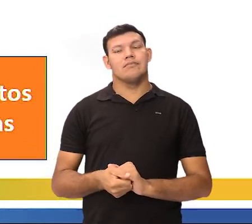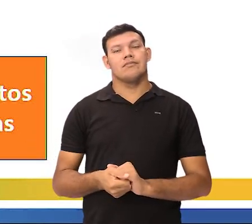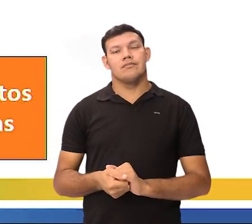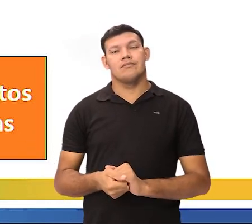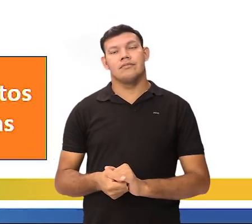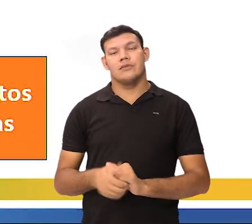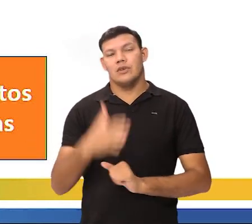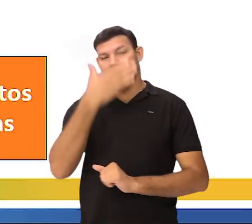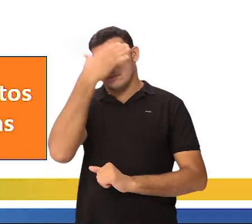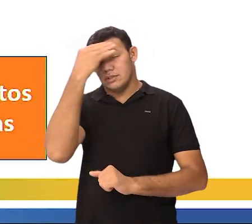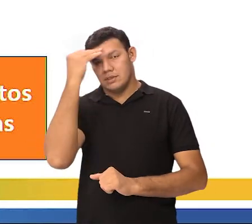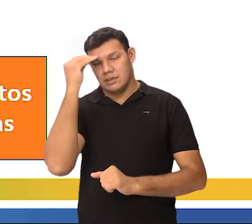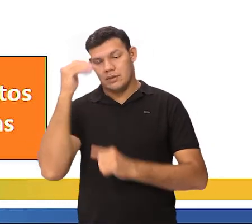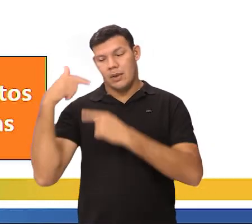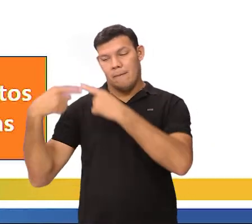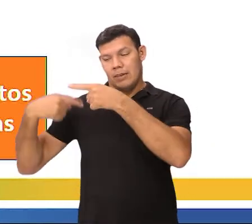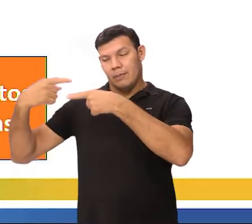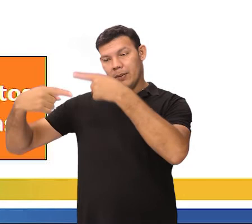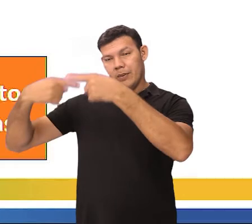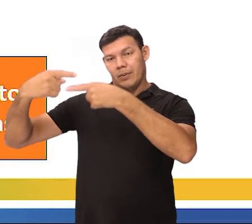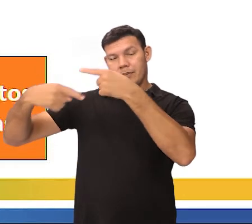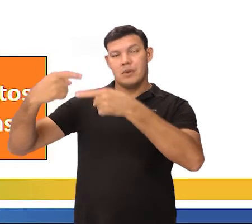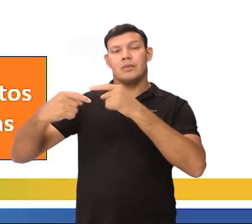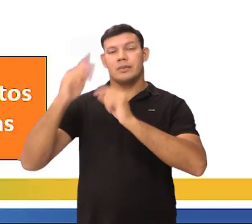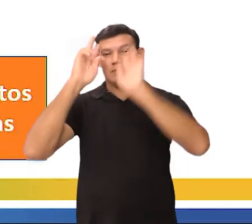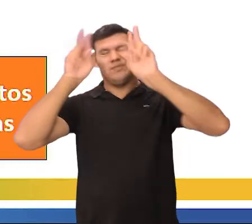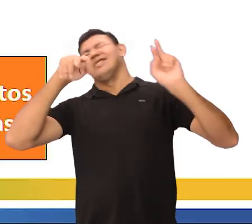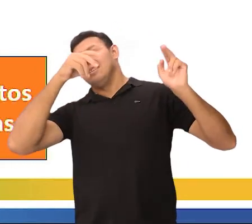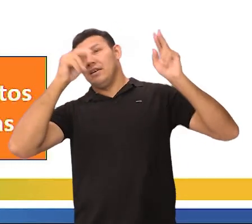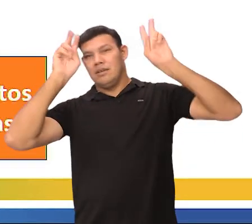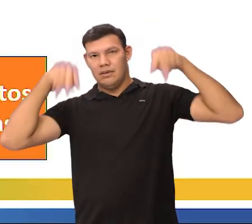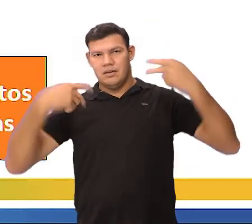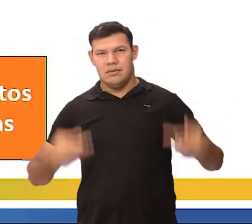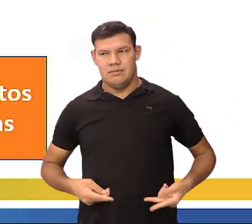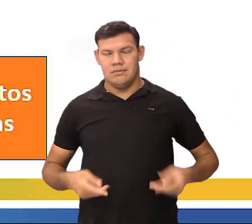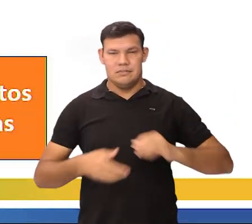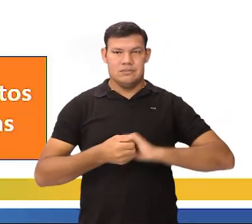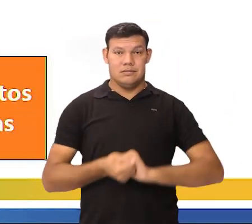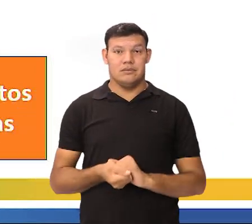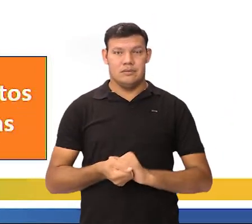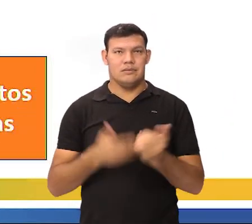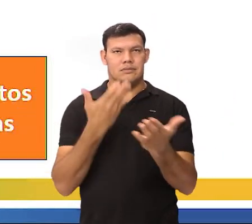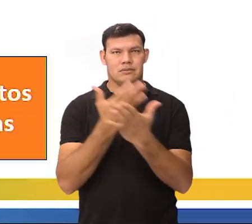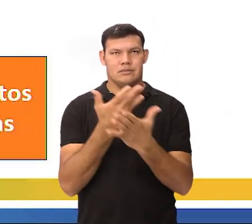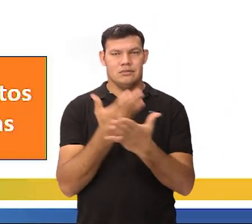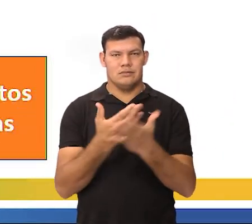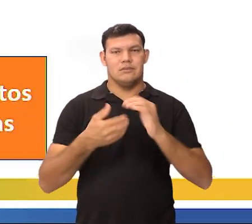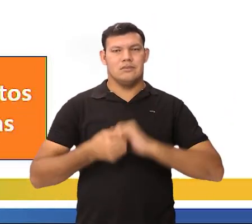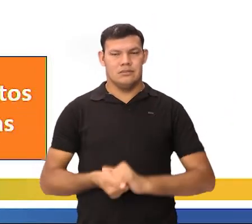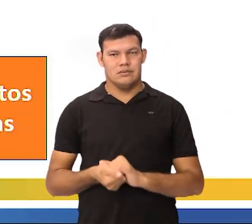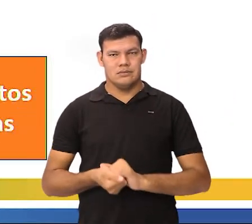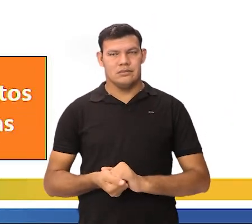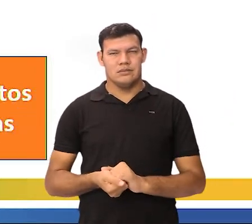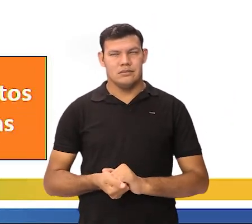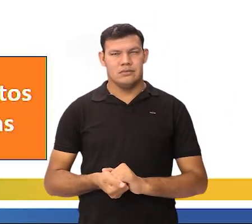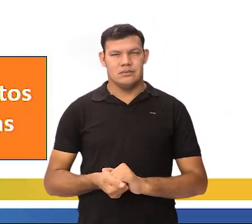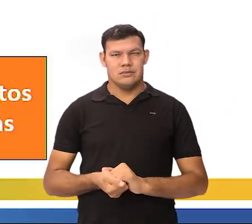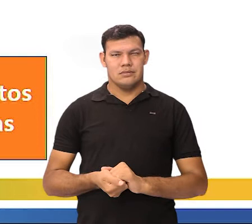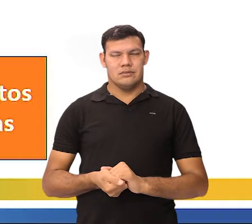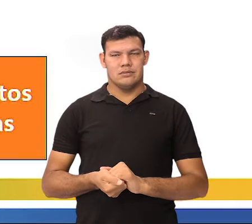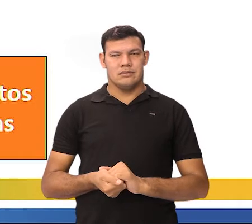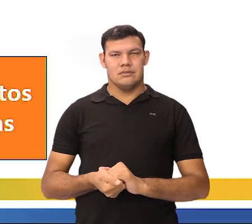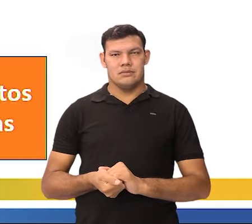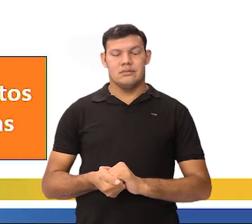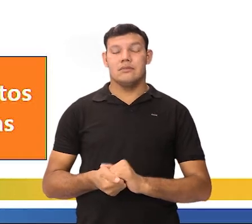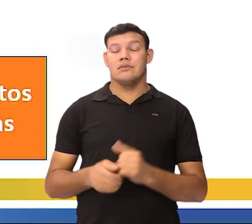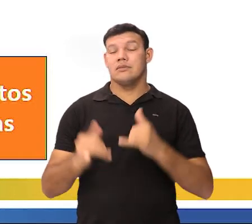deixados durante toda a história da humanidade, estuda documentos e fontes históricas e busca vestígios